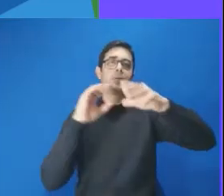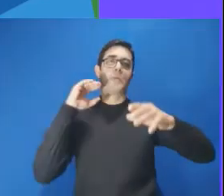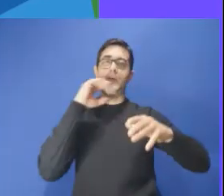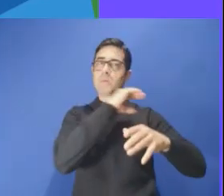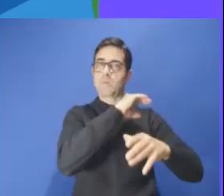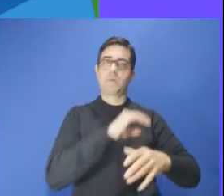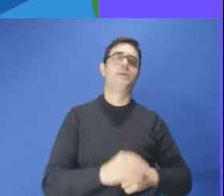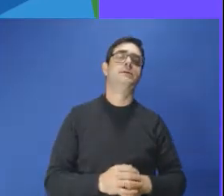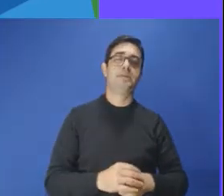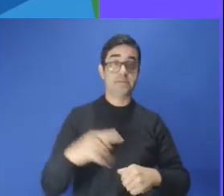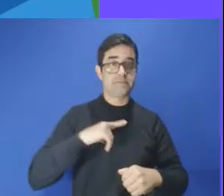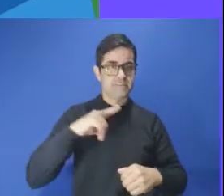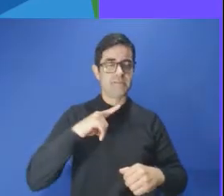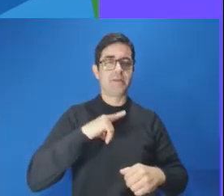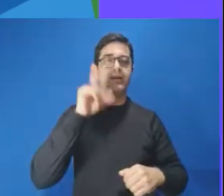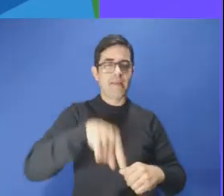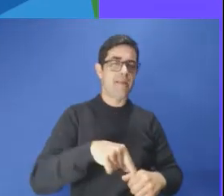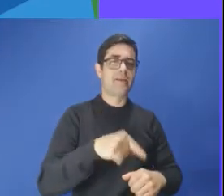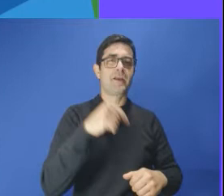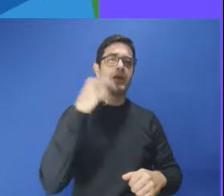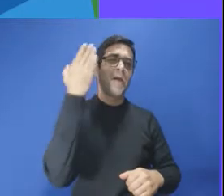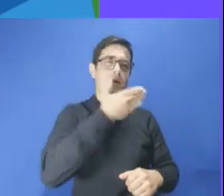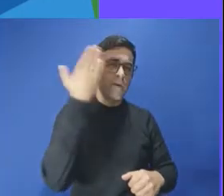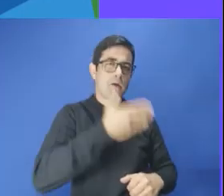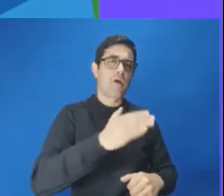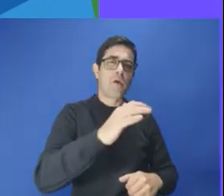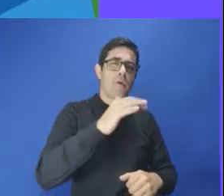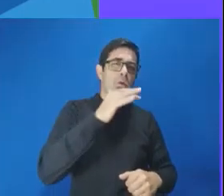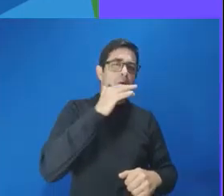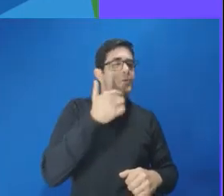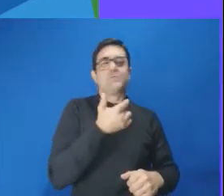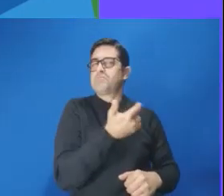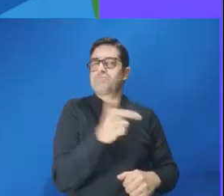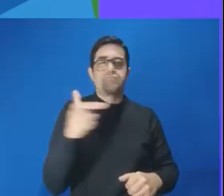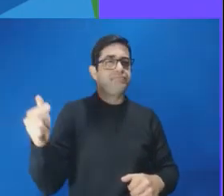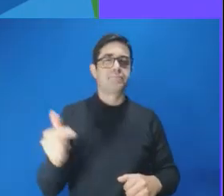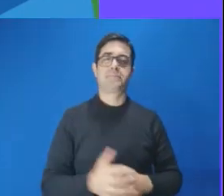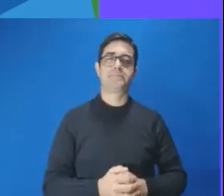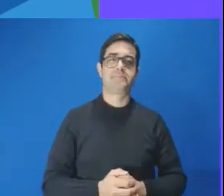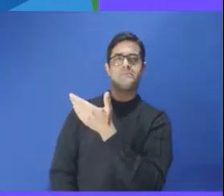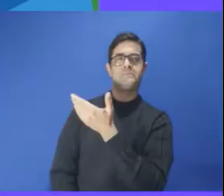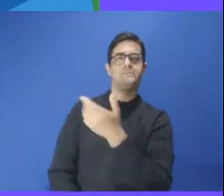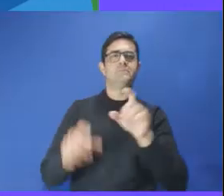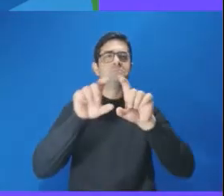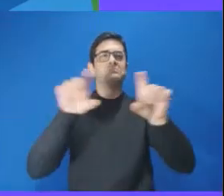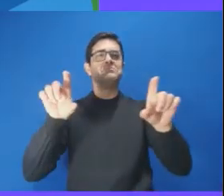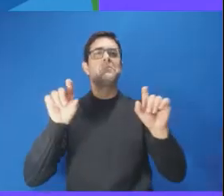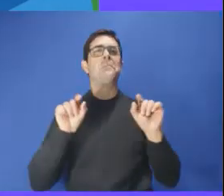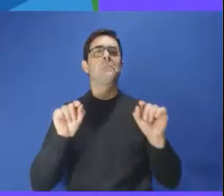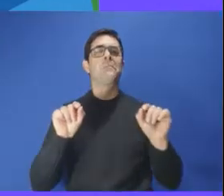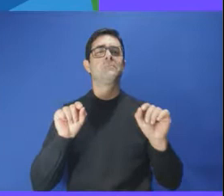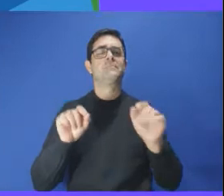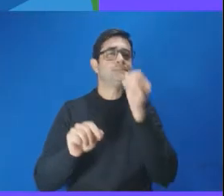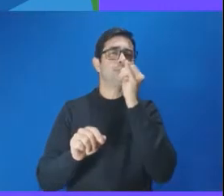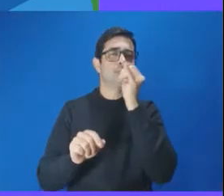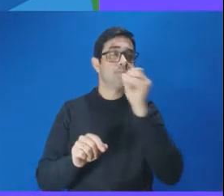incolor e, de novo, a gente não consegue perceber quando ele está sendo produzido. O que é o tal do efeito estufa, então? O efeito estufa acontece quando a